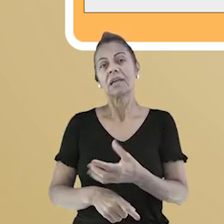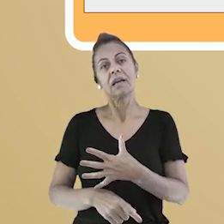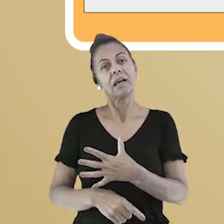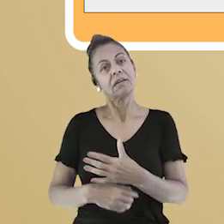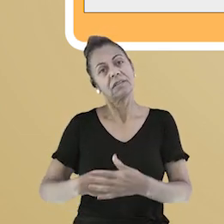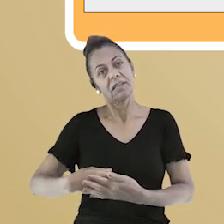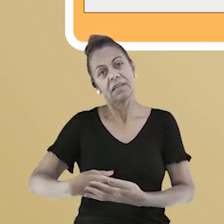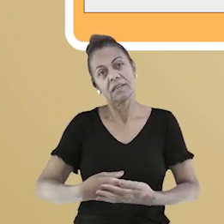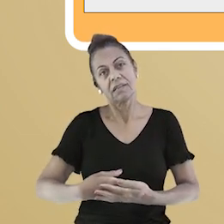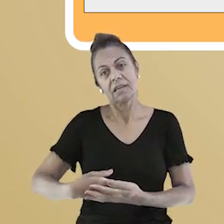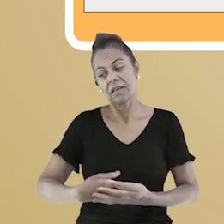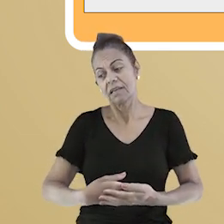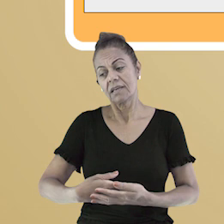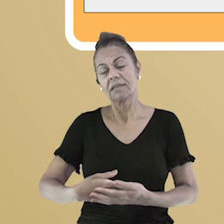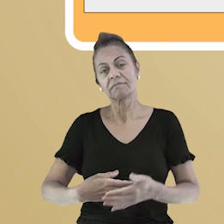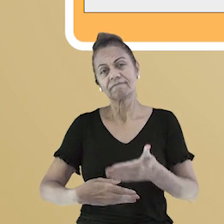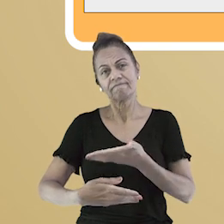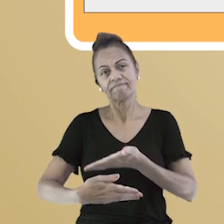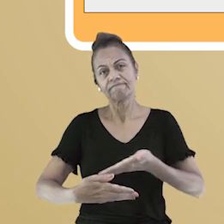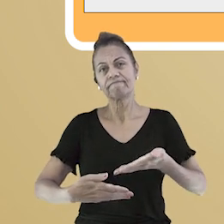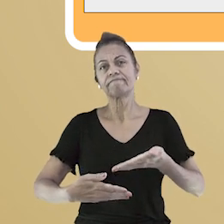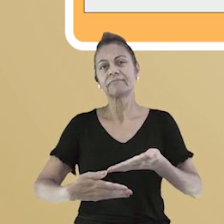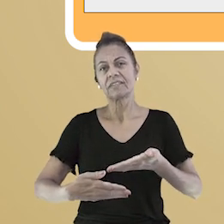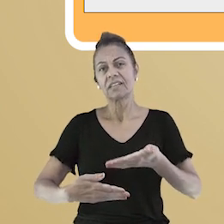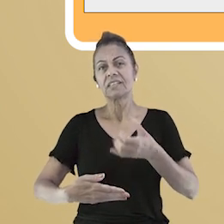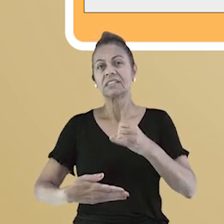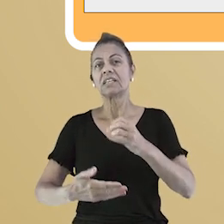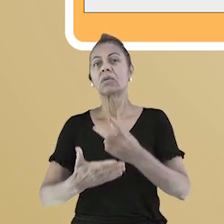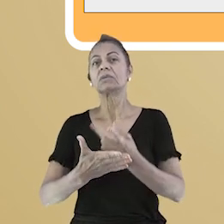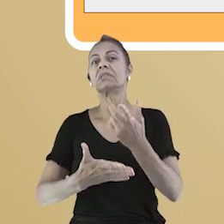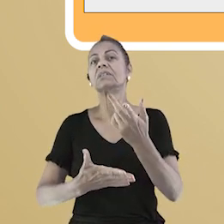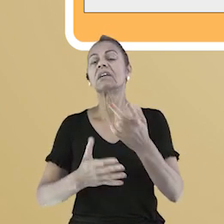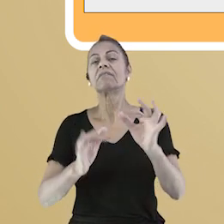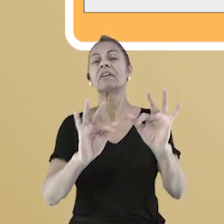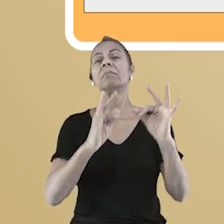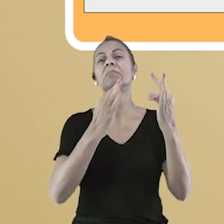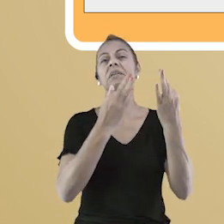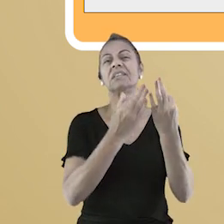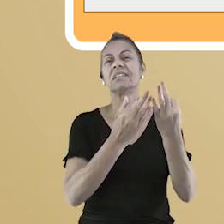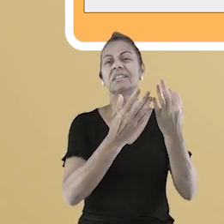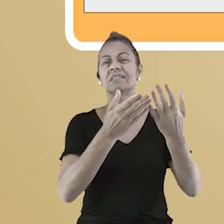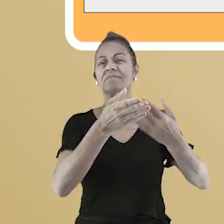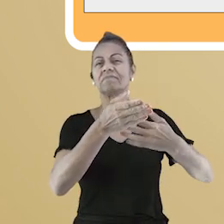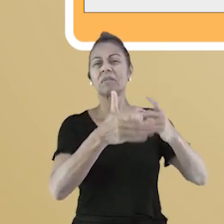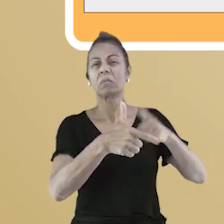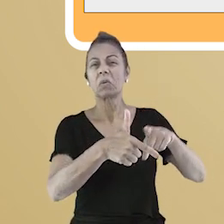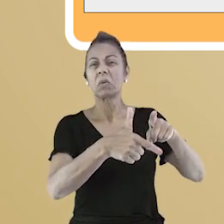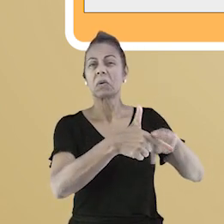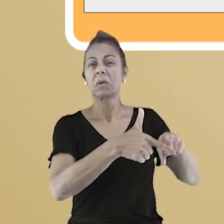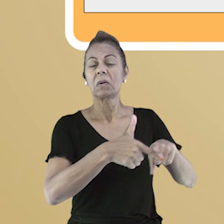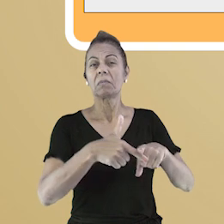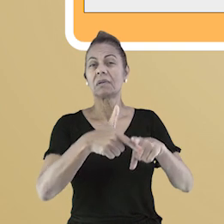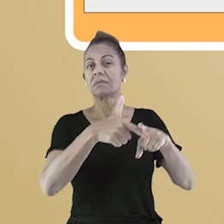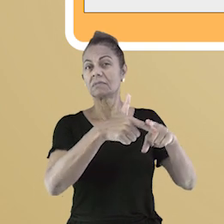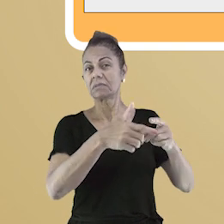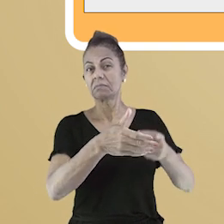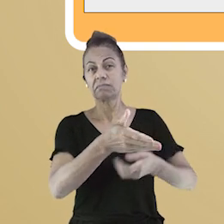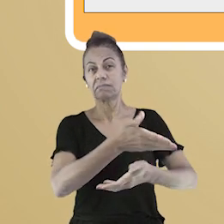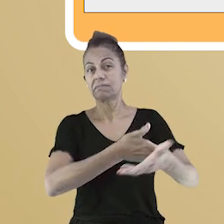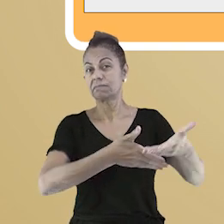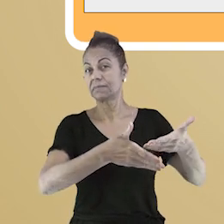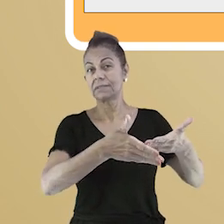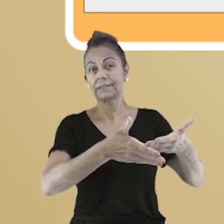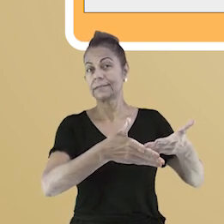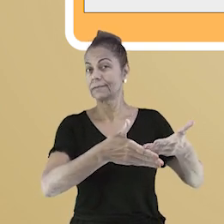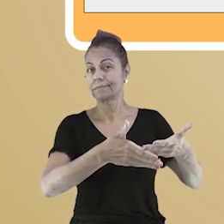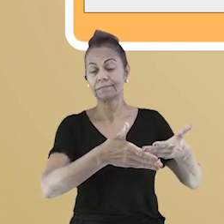prejuízos à criança que venha a nascer, caso isso ocorra em um ambiente familiar conturbado ou em decorrência de uma gestação